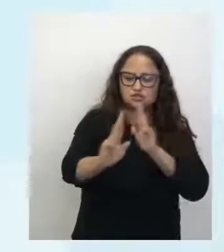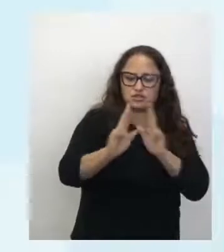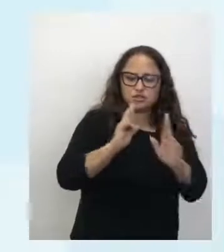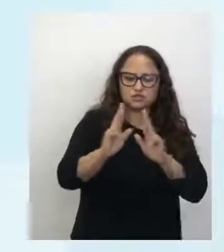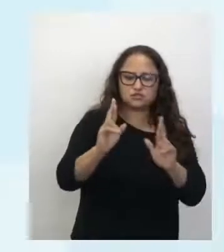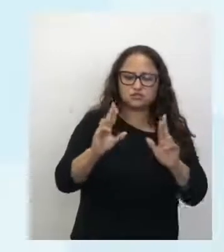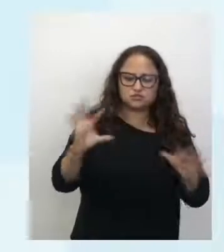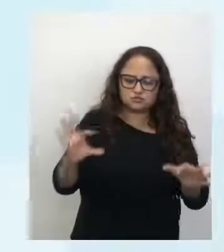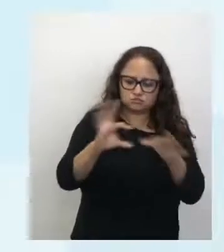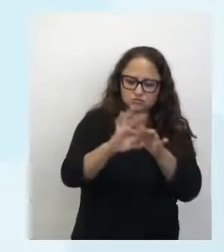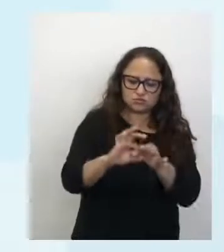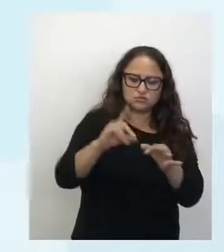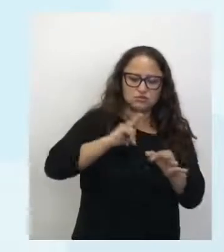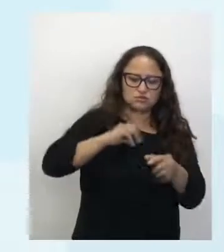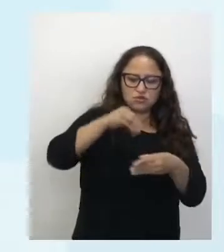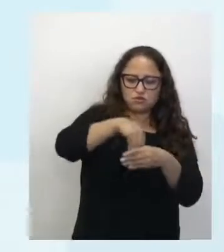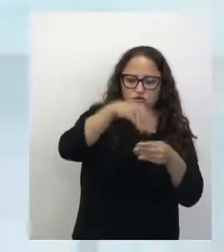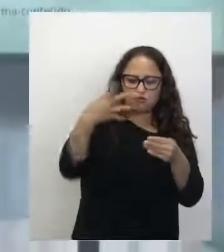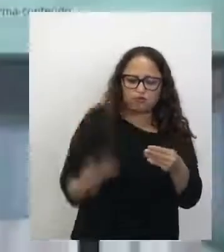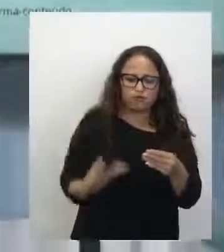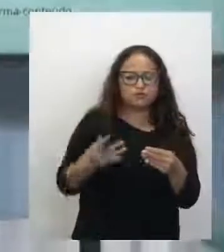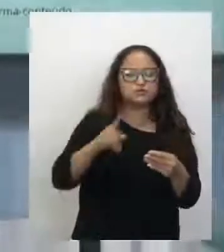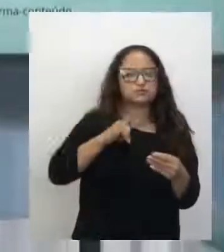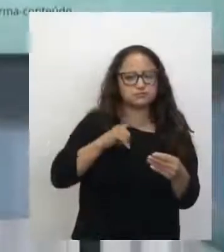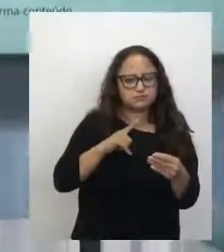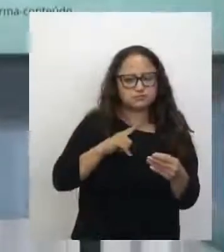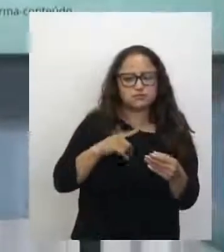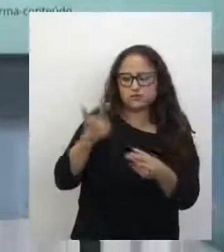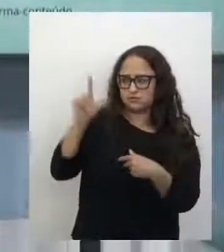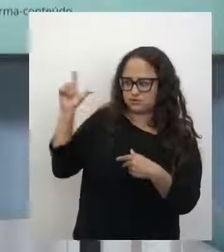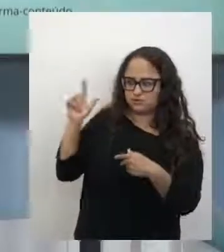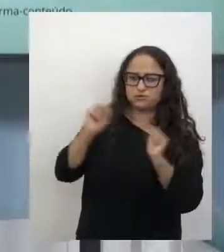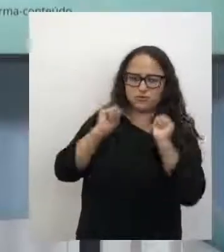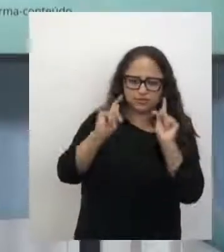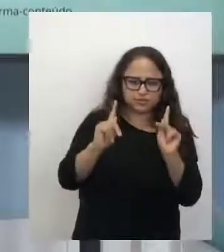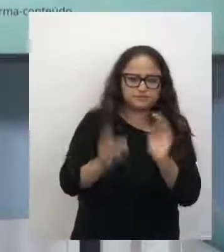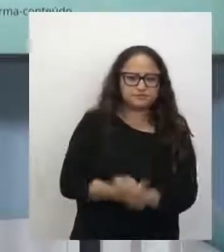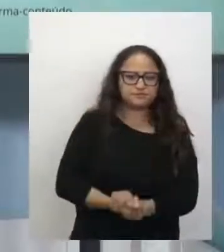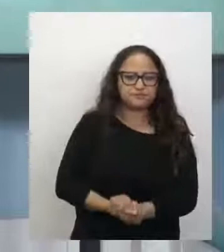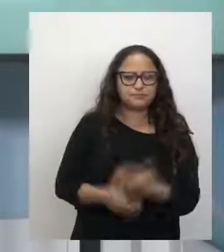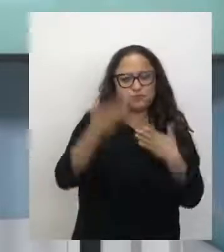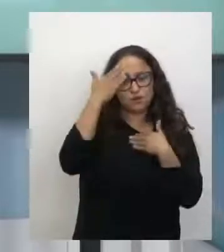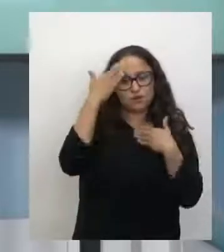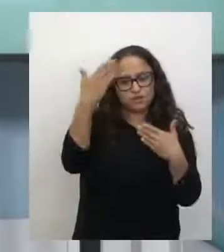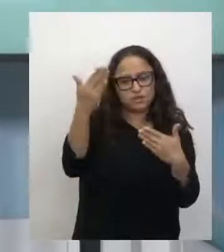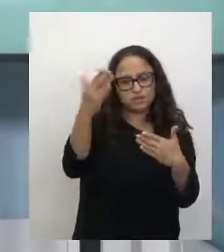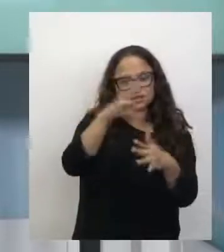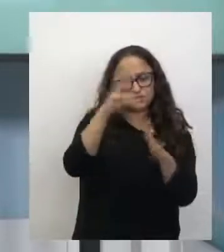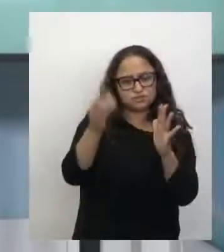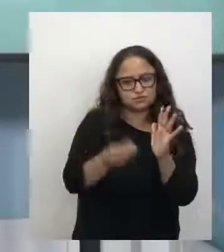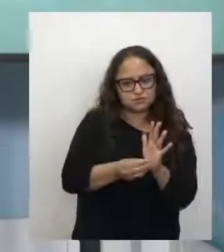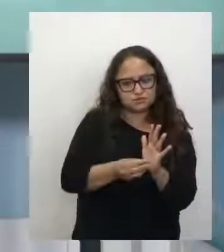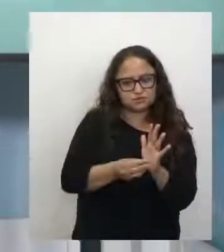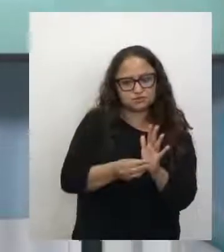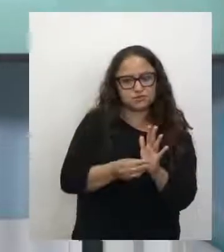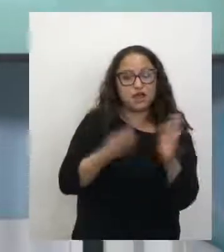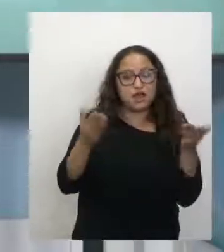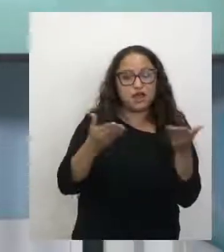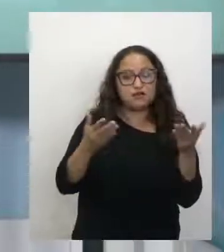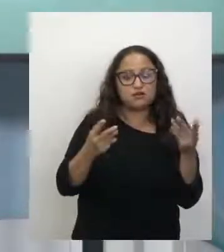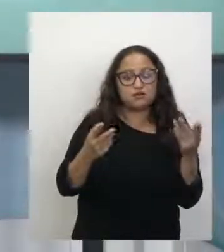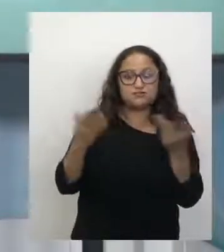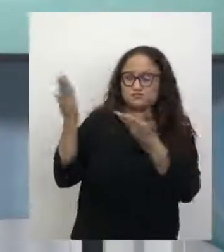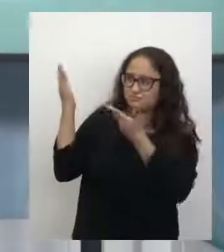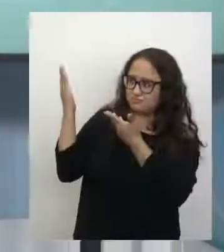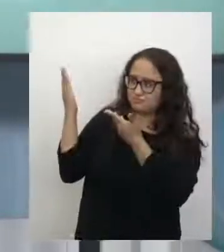linguagens todas e as formas conteúdos que a gente citou anteriormente, tá ok? Muito obrigada a todos vocês, tá? Agora vai aparecer na